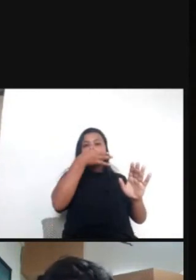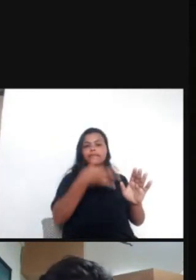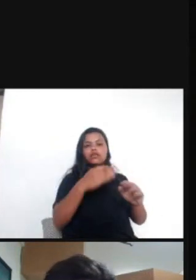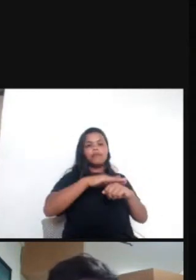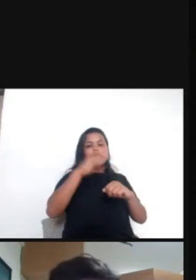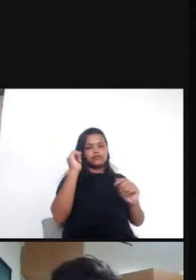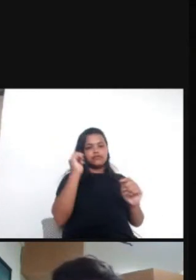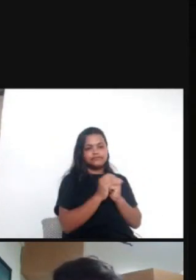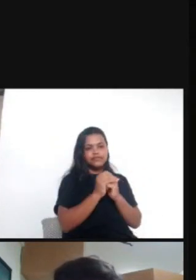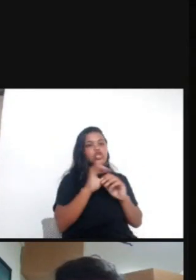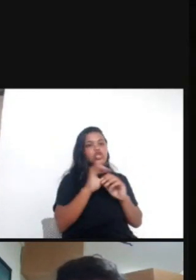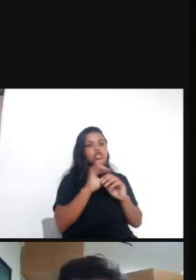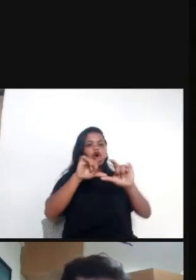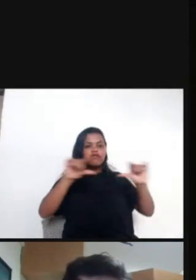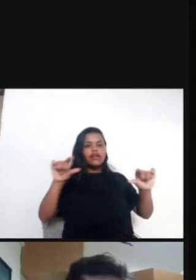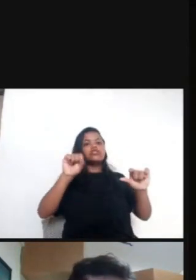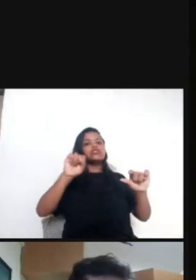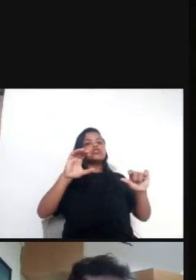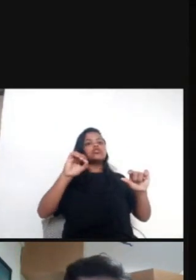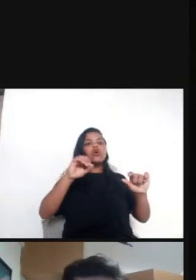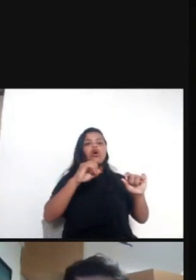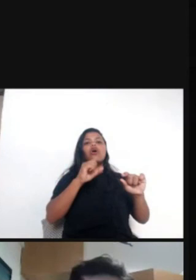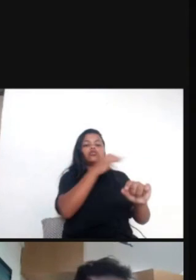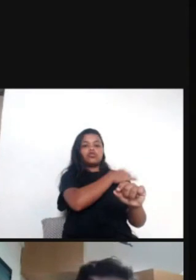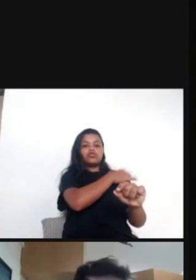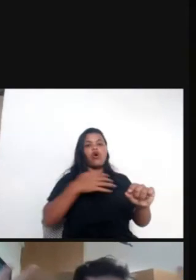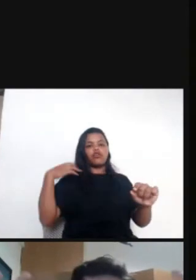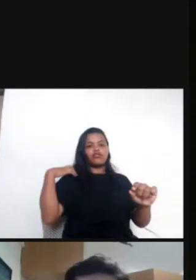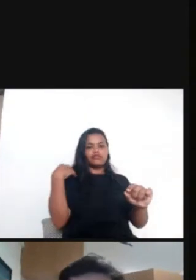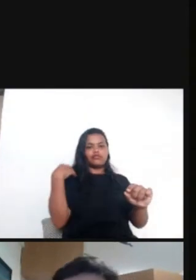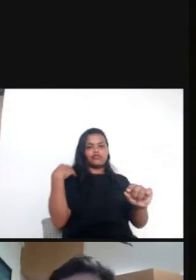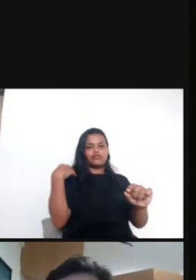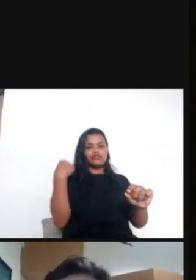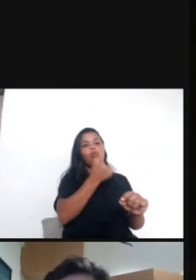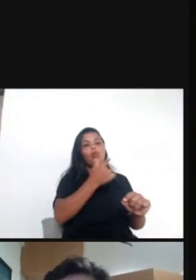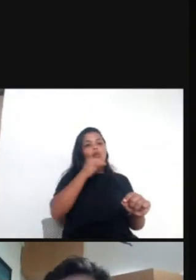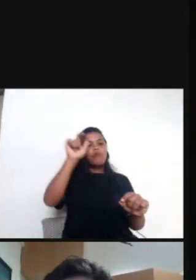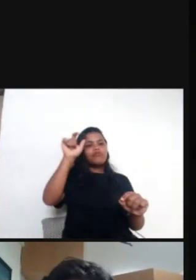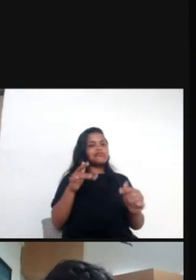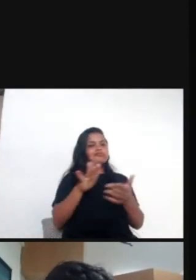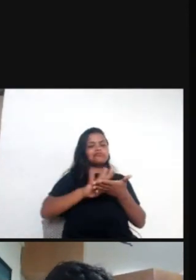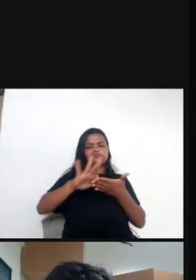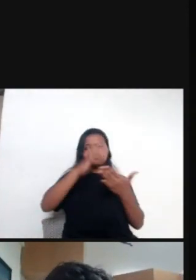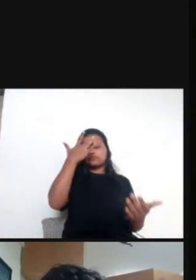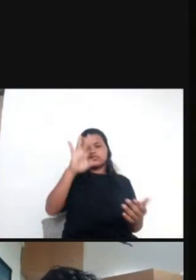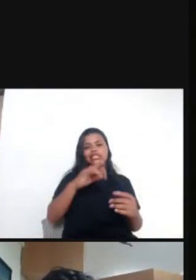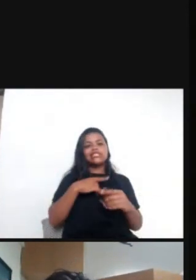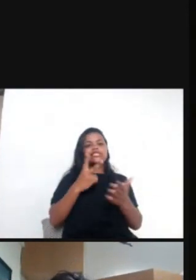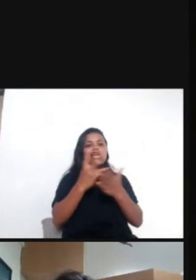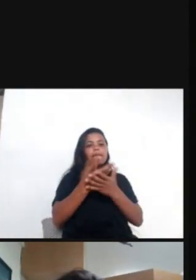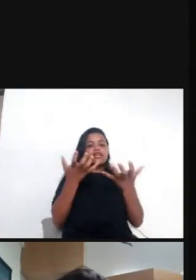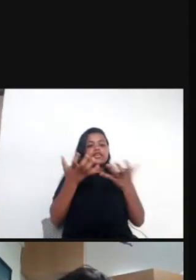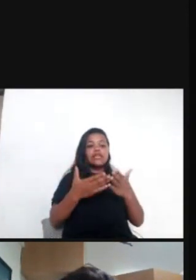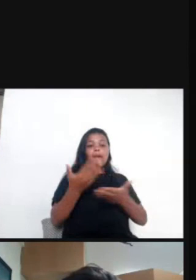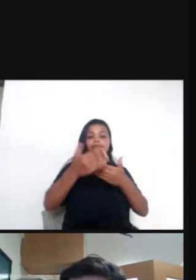então, a gente não sabe de nada, Sócrates, ele é o modelo socrático de questionar, de buscar sempre saber mais, então, só sei que nada sei, e o